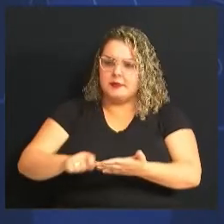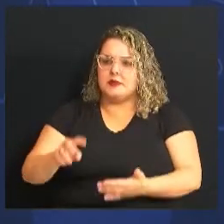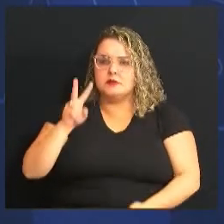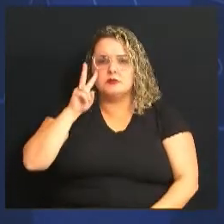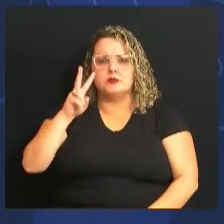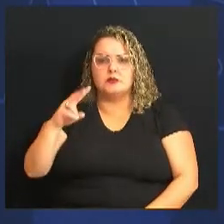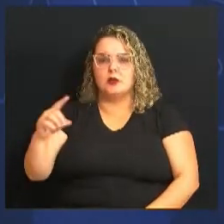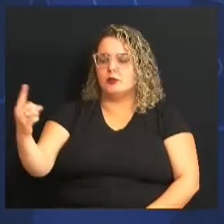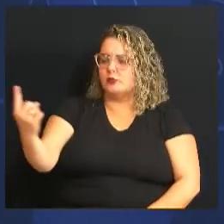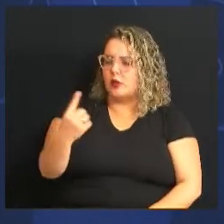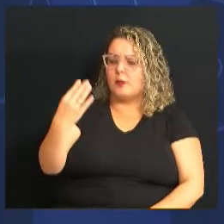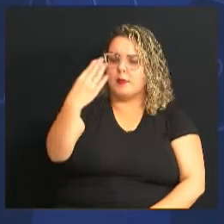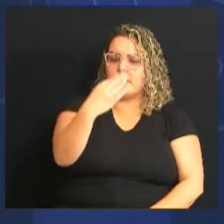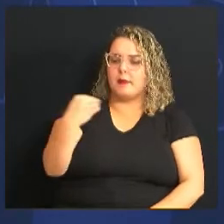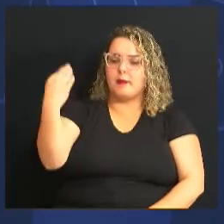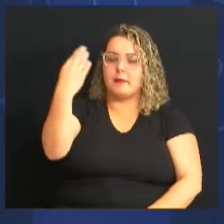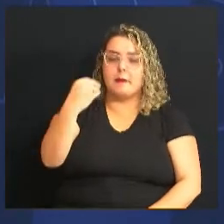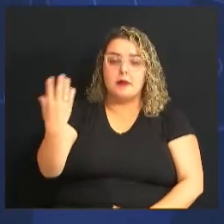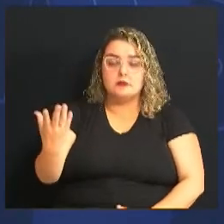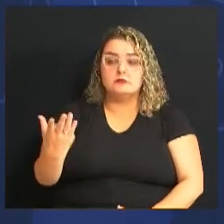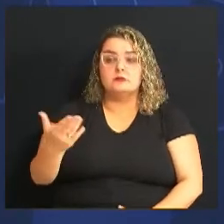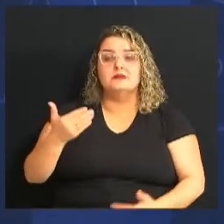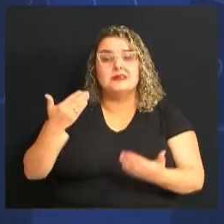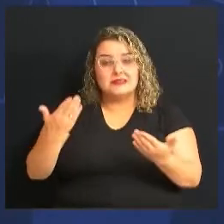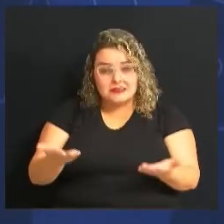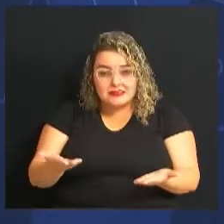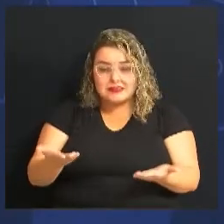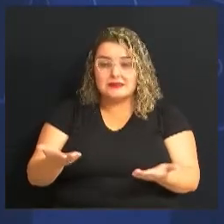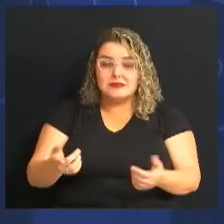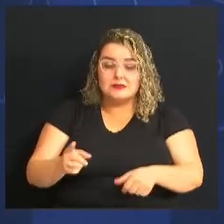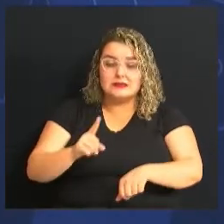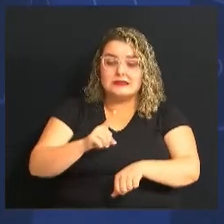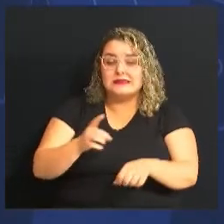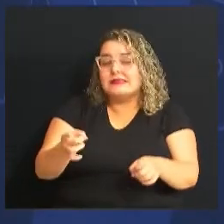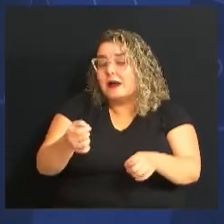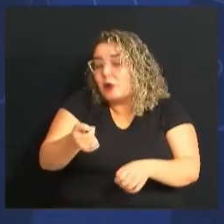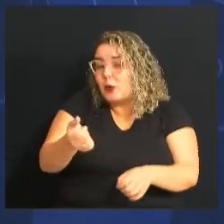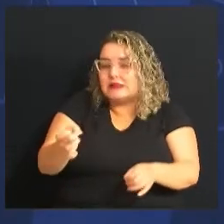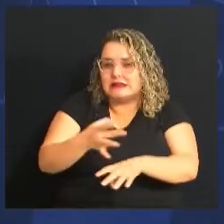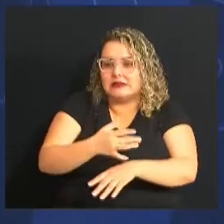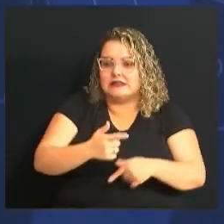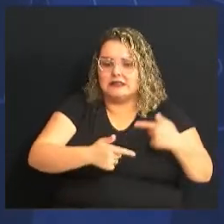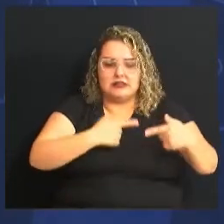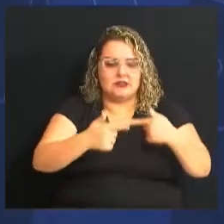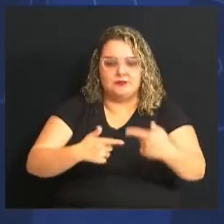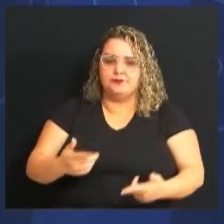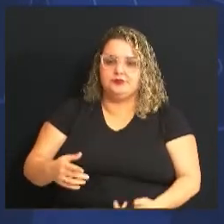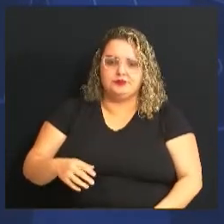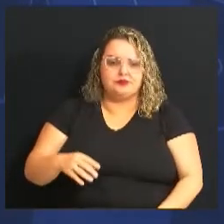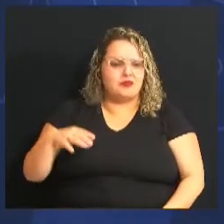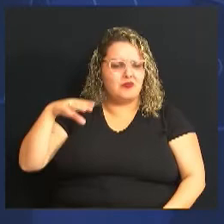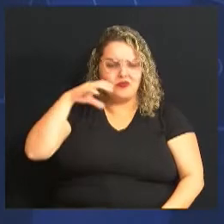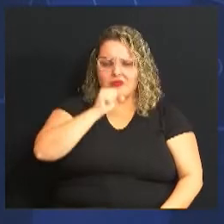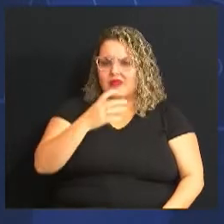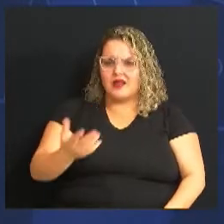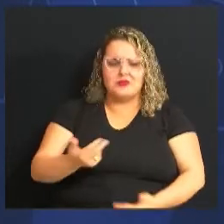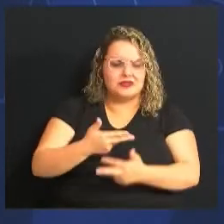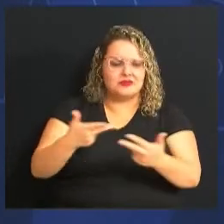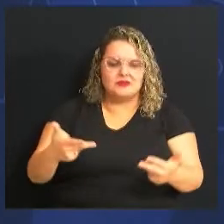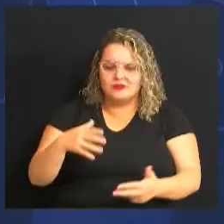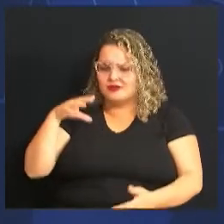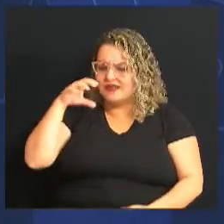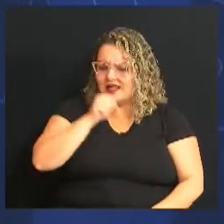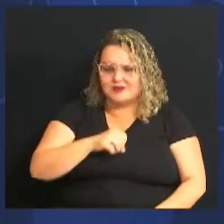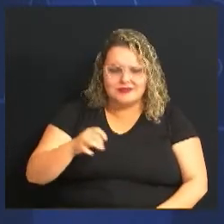em sala de aula e que isso estaria com o tempo contado, que essa geração ela é mais do instantâneo, as coisas são mais